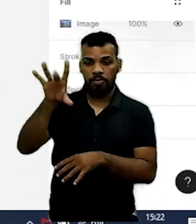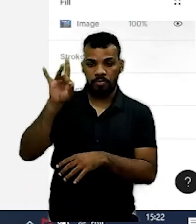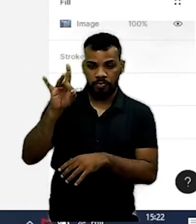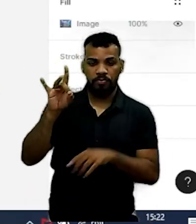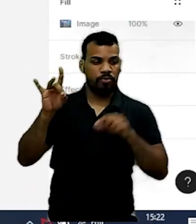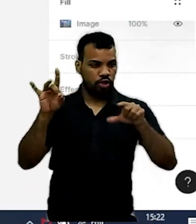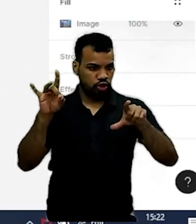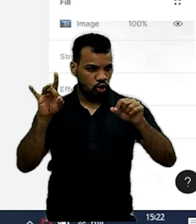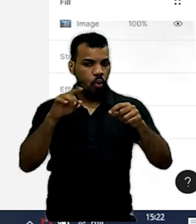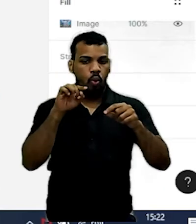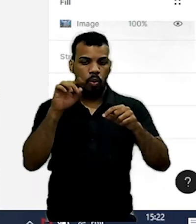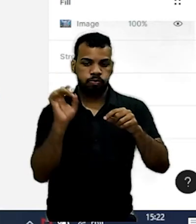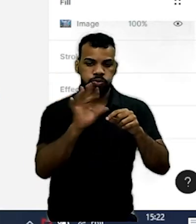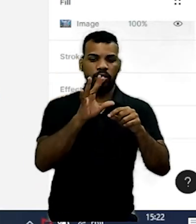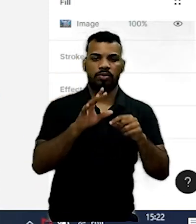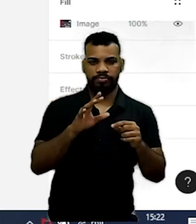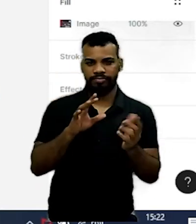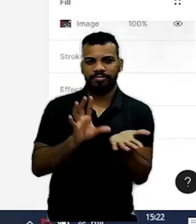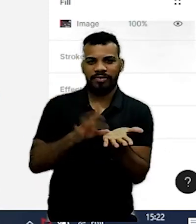e dou Ctrl V.